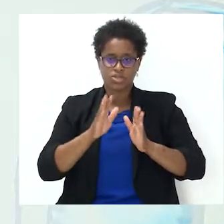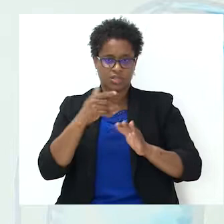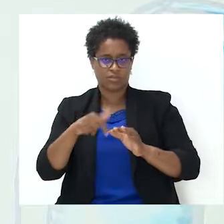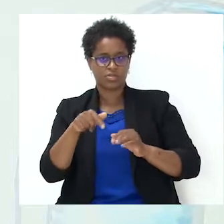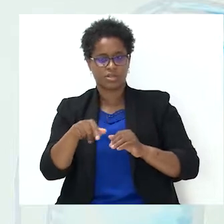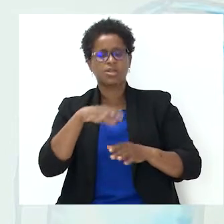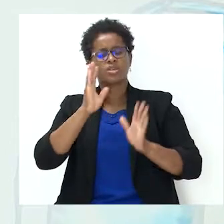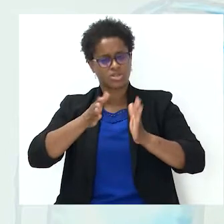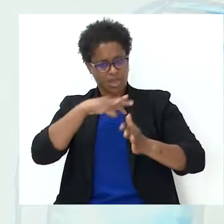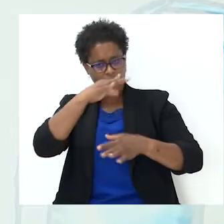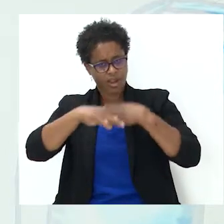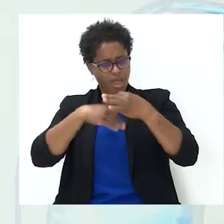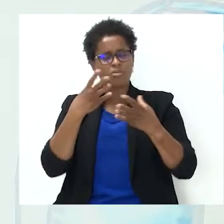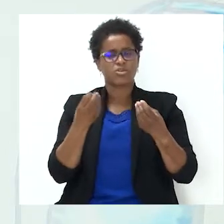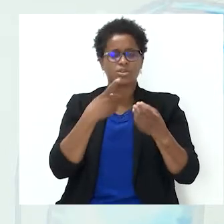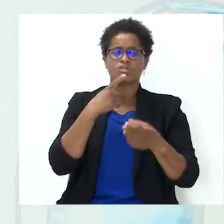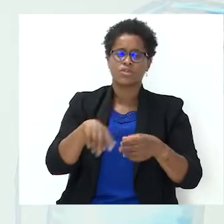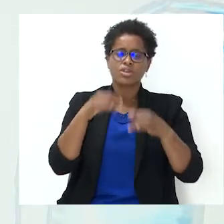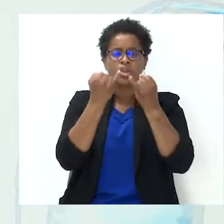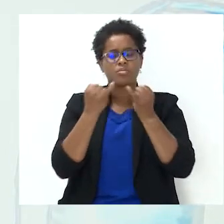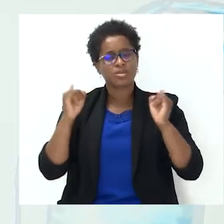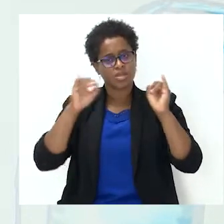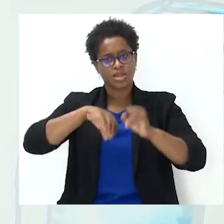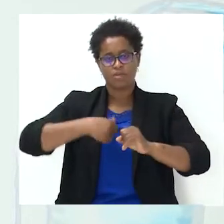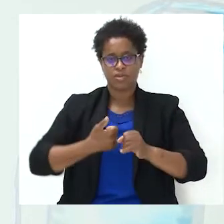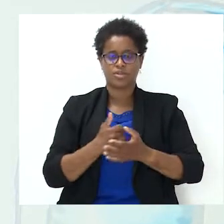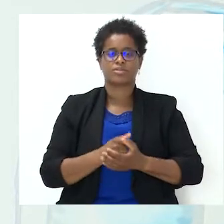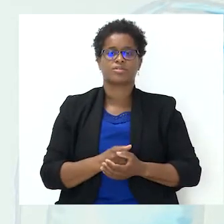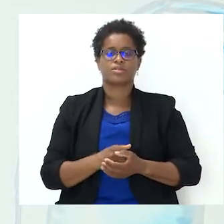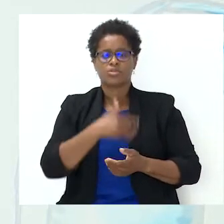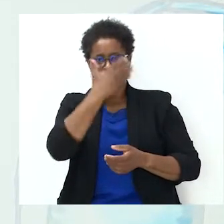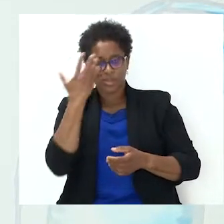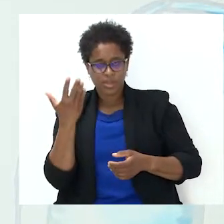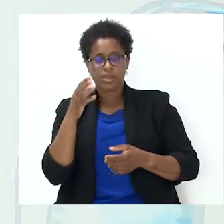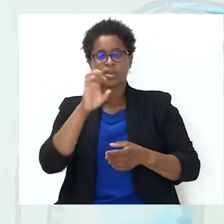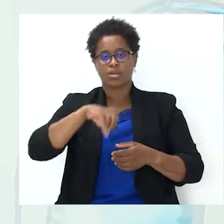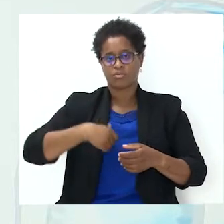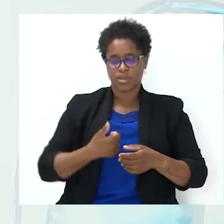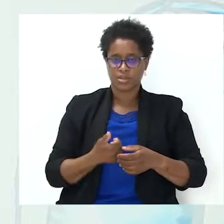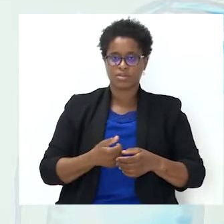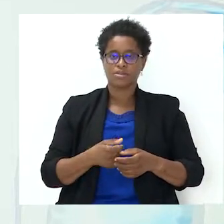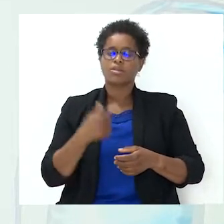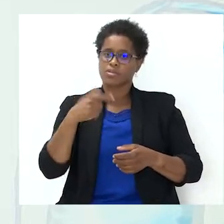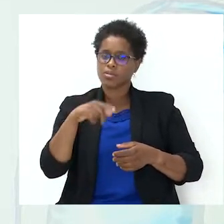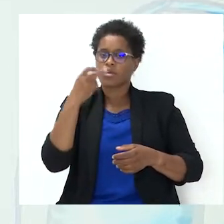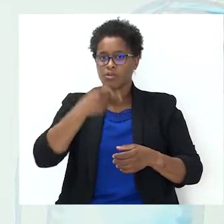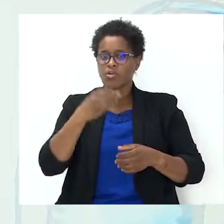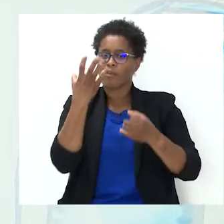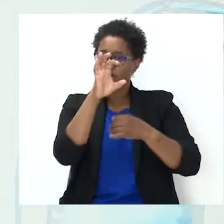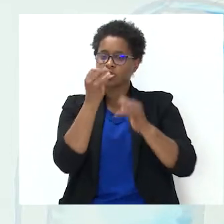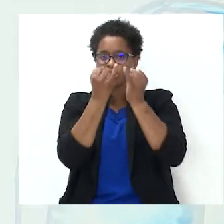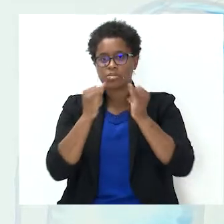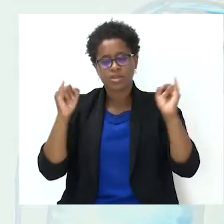já falamos várias vezes da independência de Cabo Verde, do dia em que Cabo Verde tornou-se o país